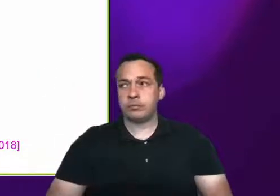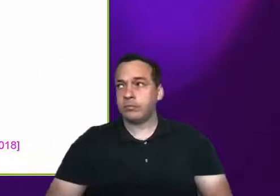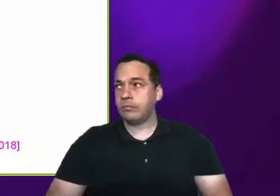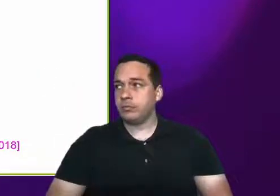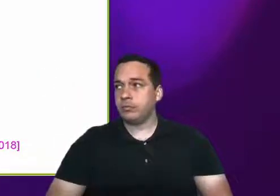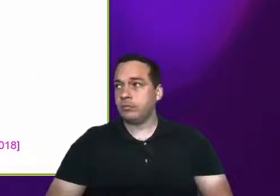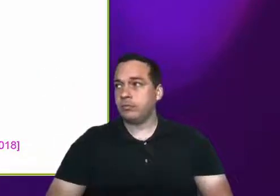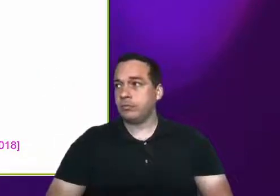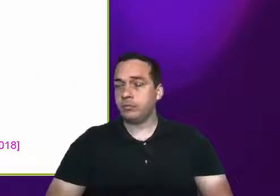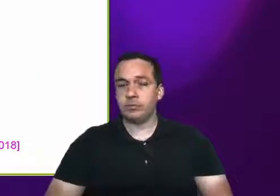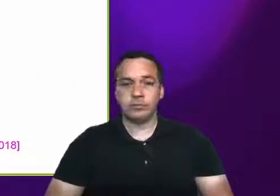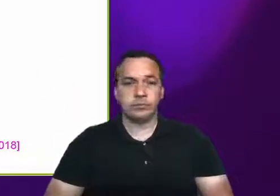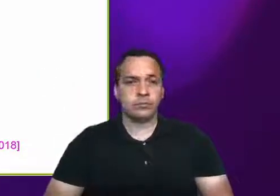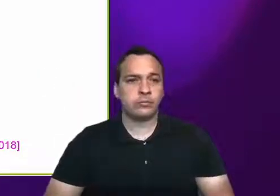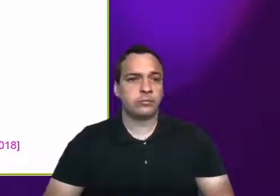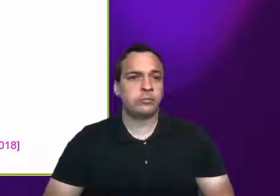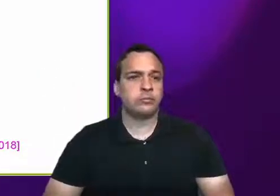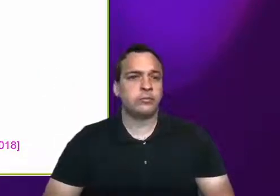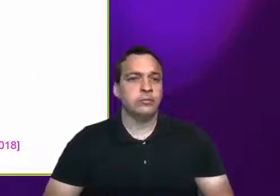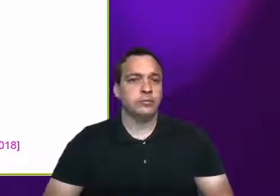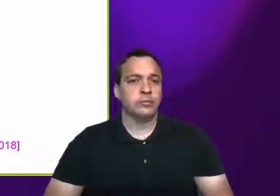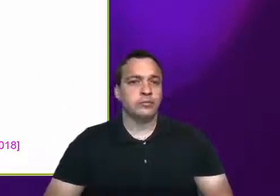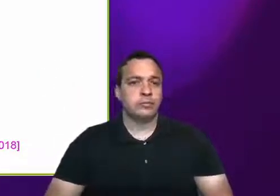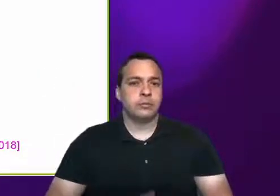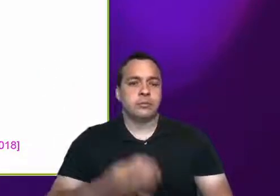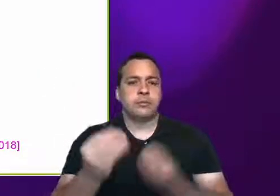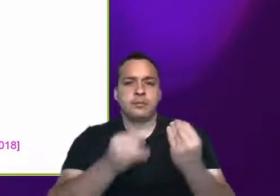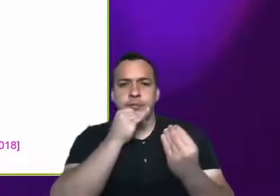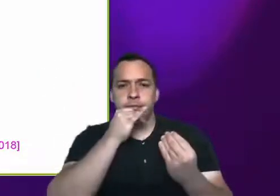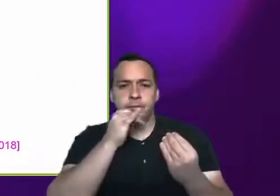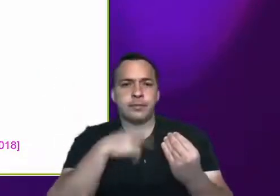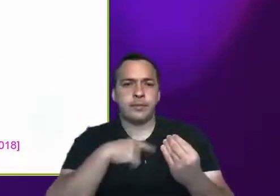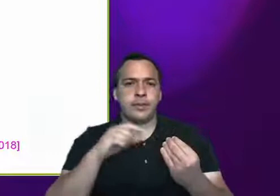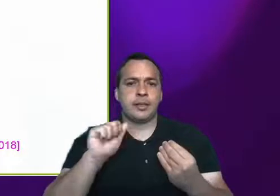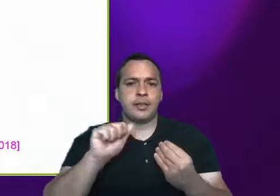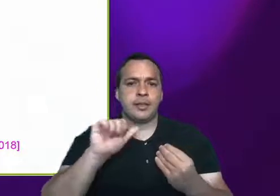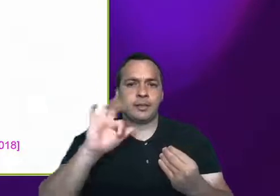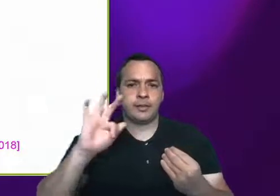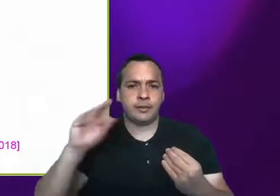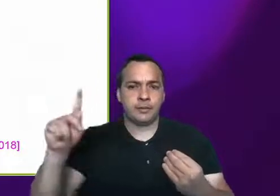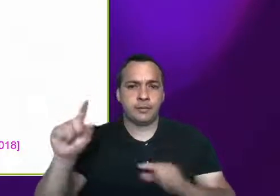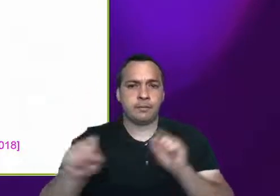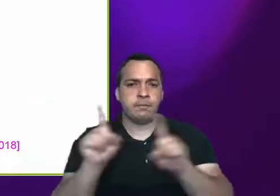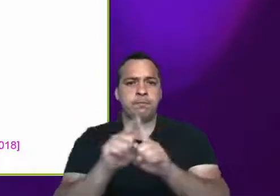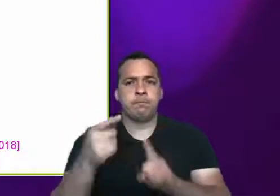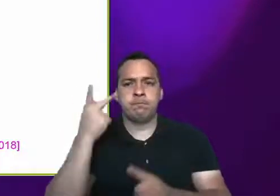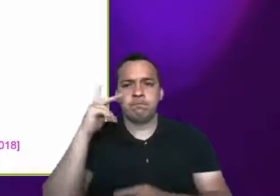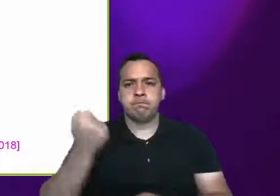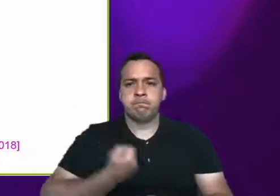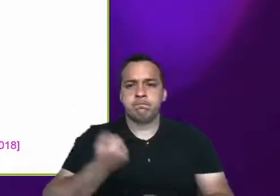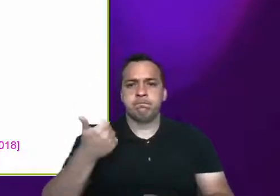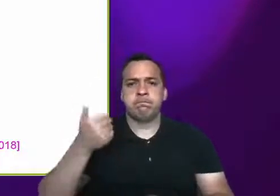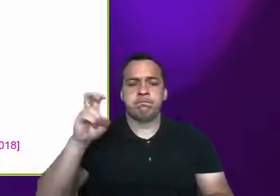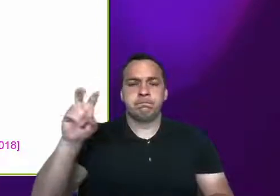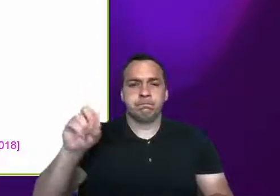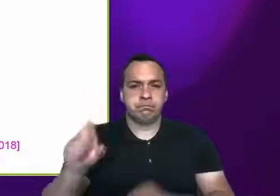55%. Se esse paciente que tenha também um alfa-fetoproteína de 150, um EAFP